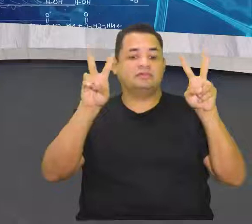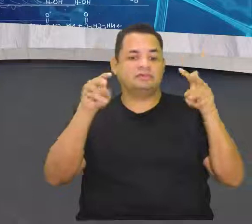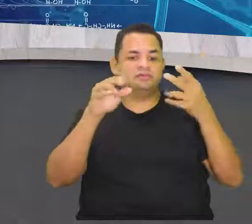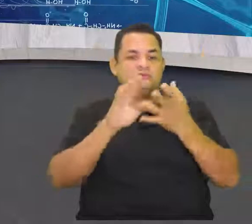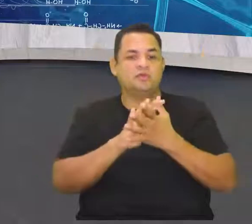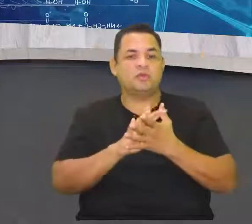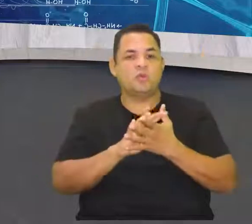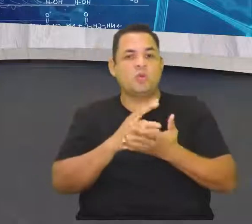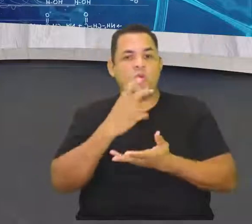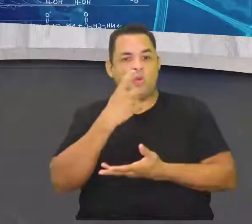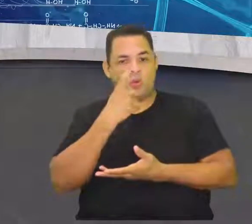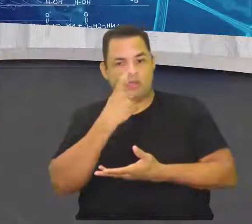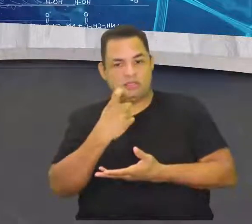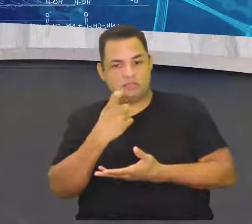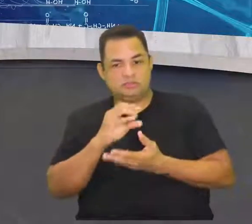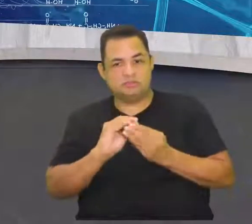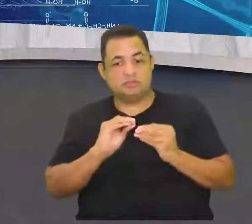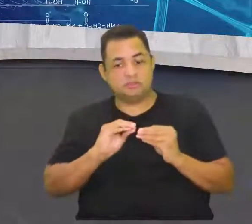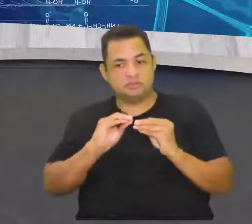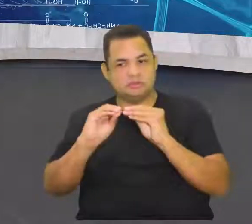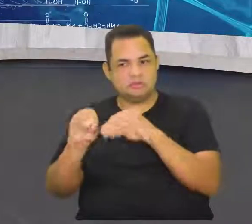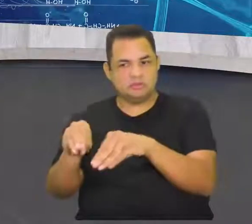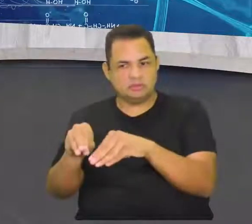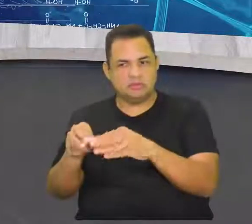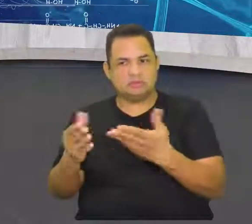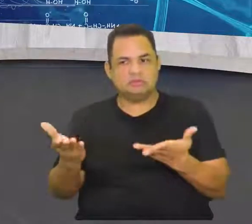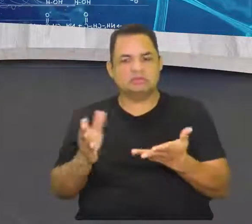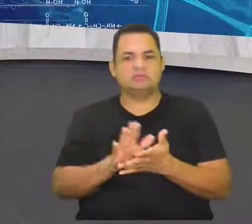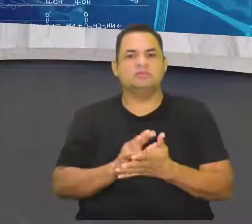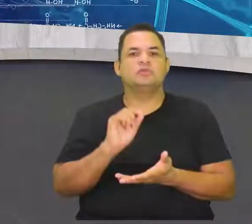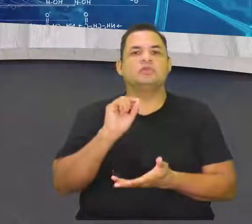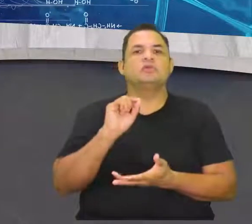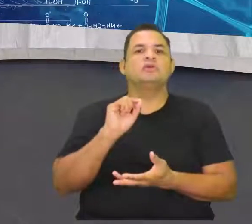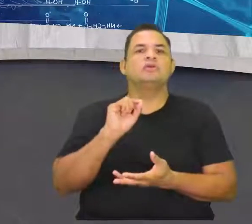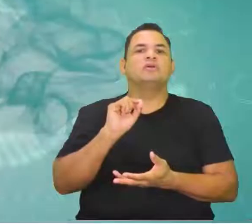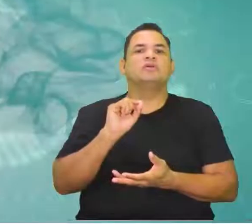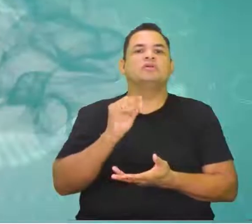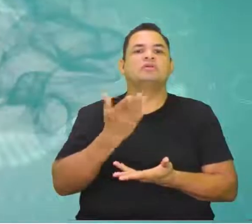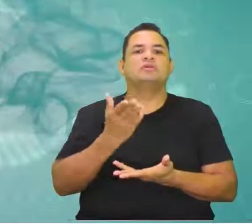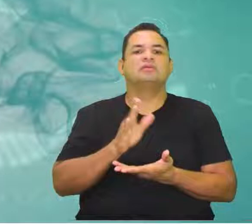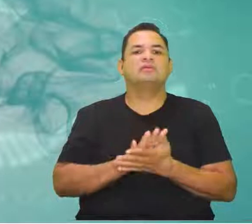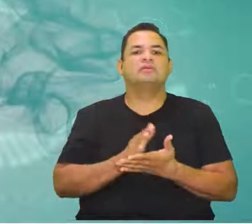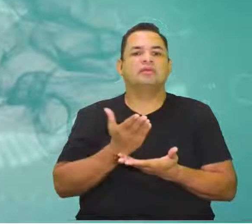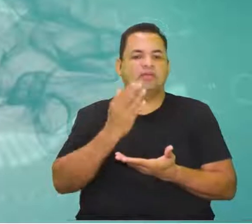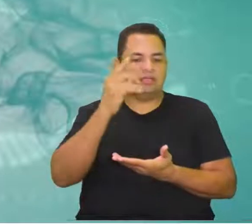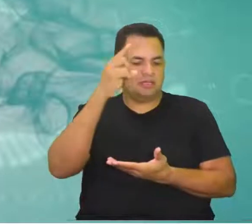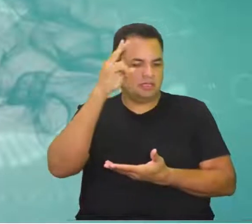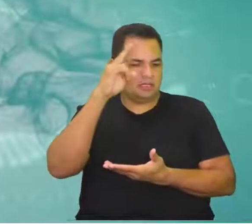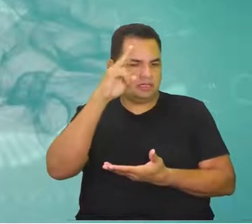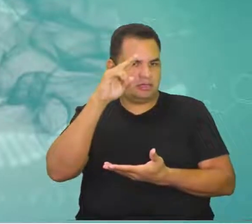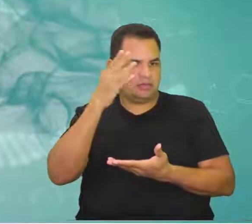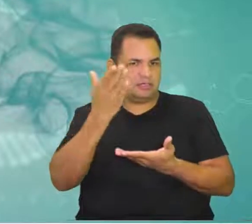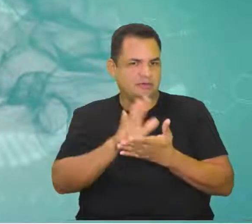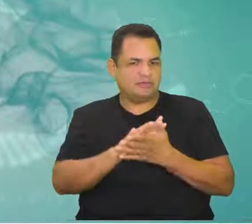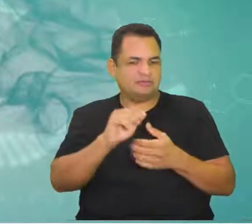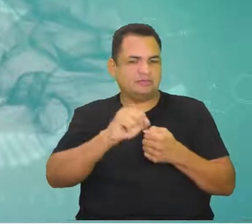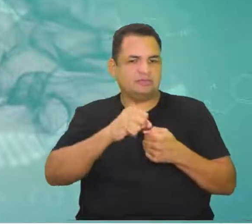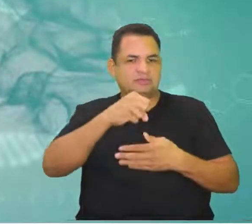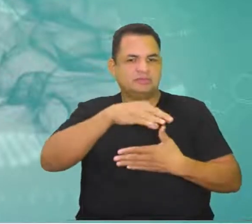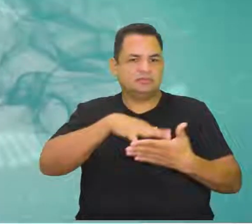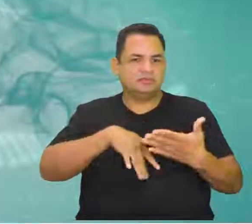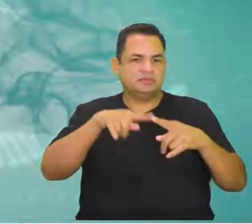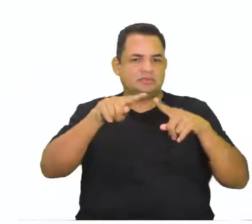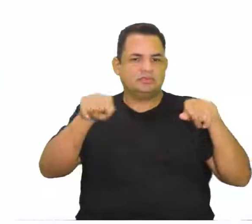lixo e o seu destino. Vamos ver lá o que a gente já falou, para a gente relembrar e vocês fazerem a atividade de